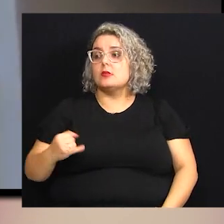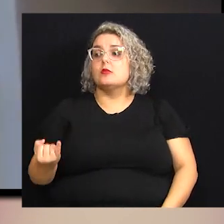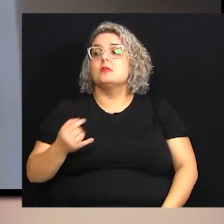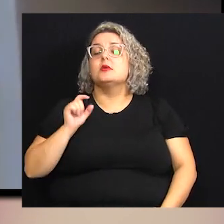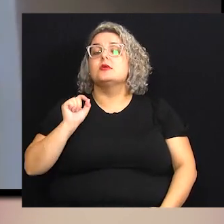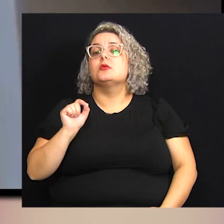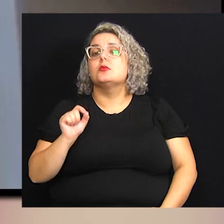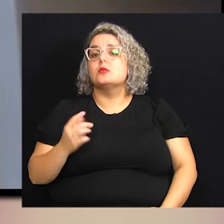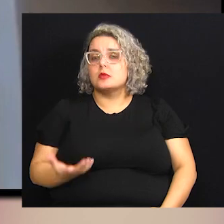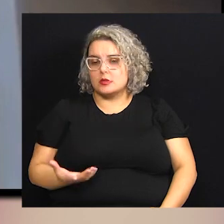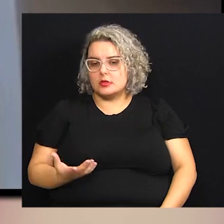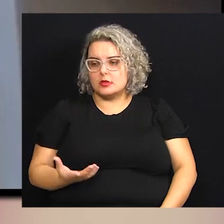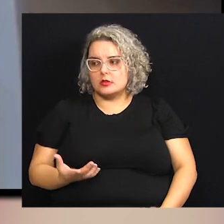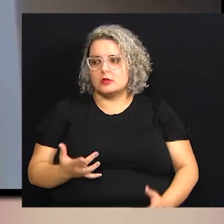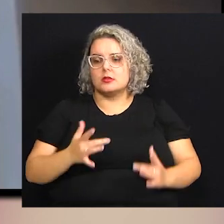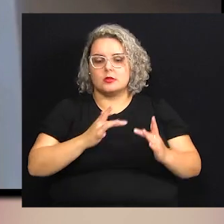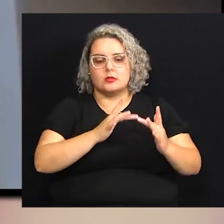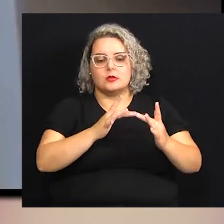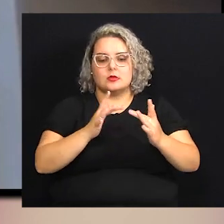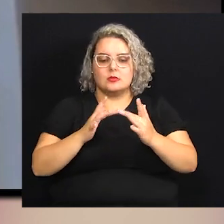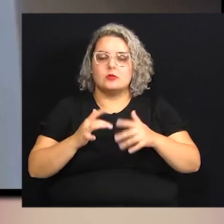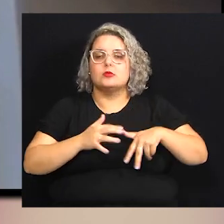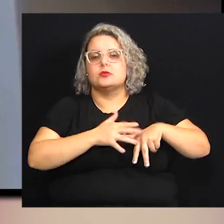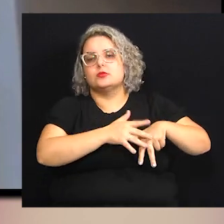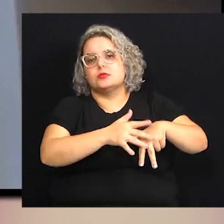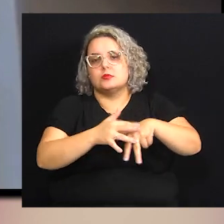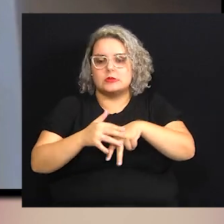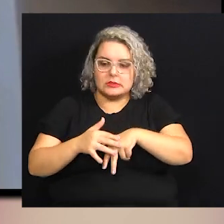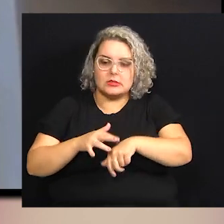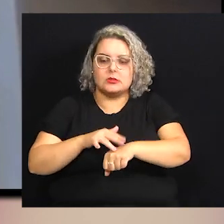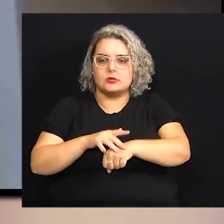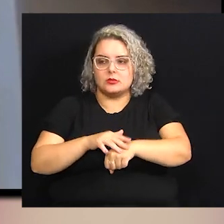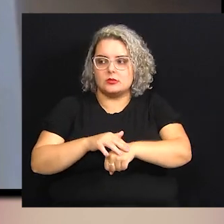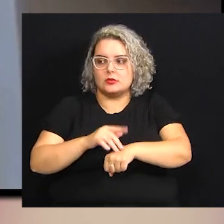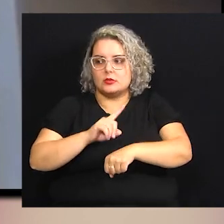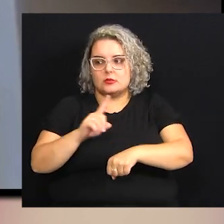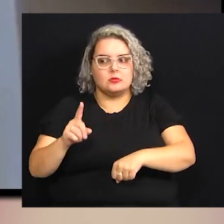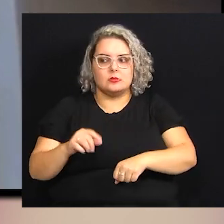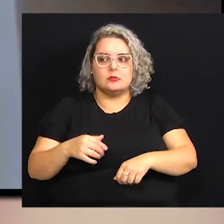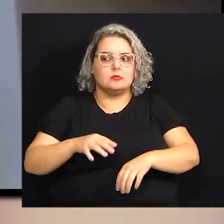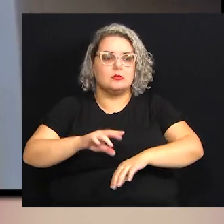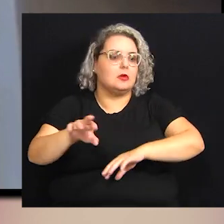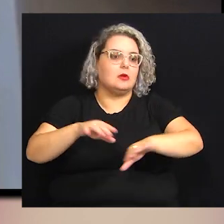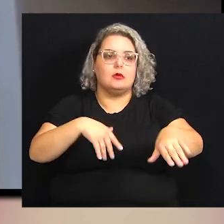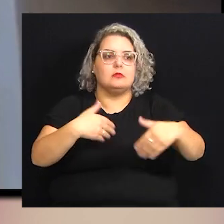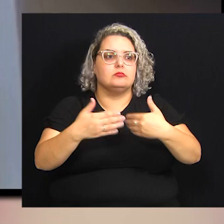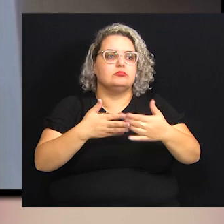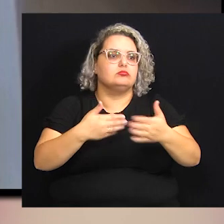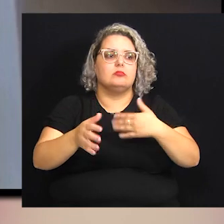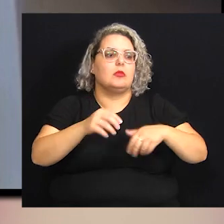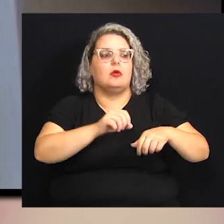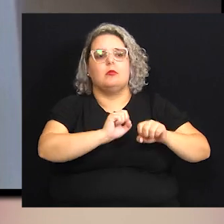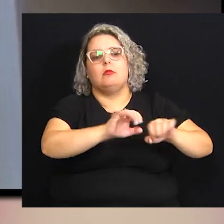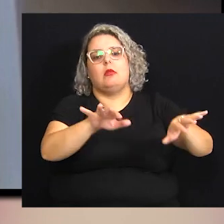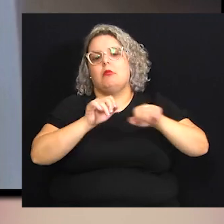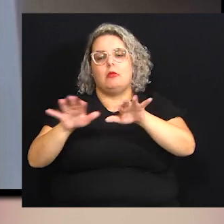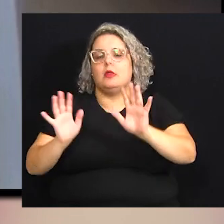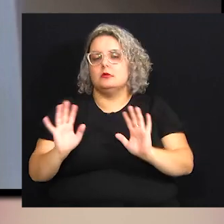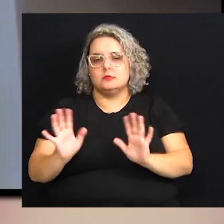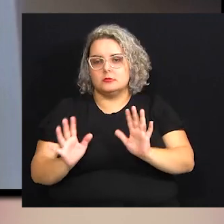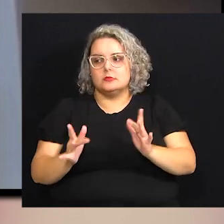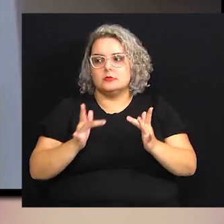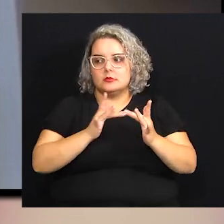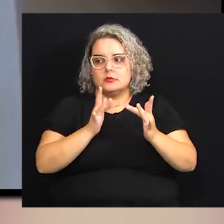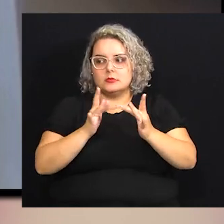o importante dela é os contactantes do paciente doente. Não é de forma aleatória na rua.